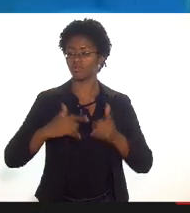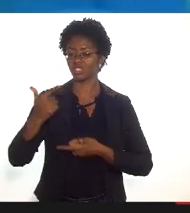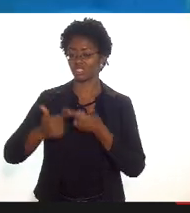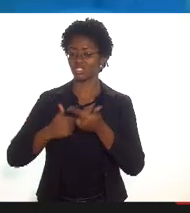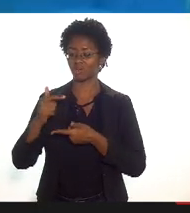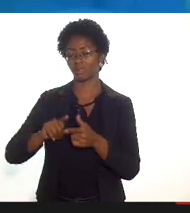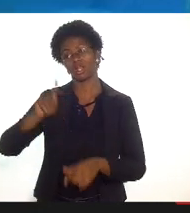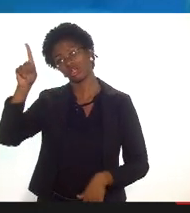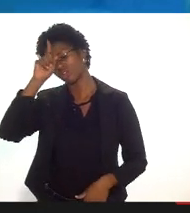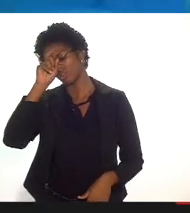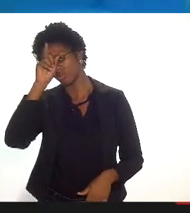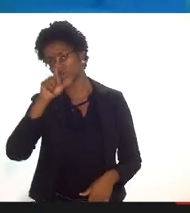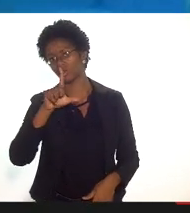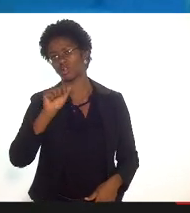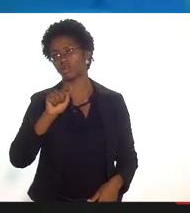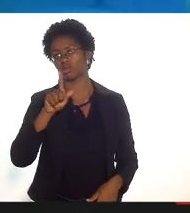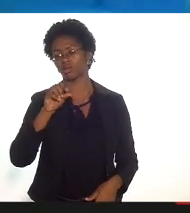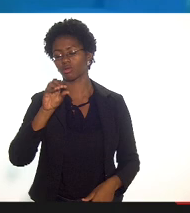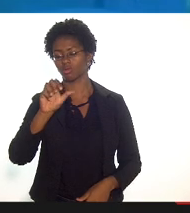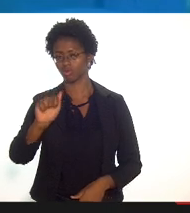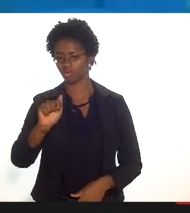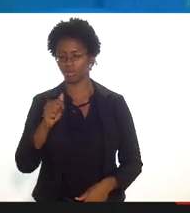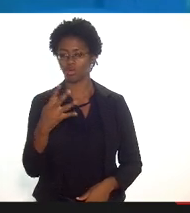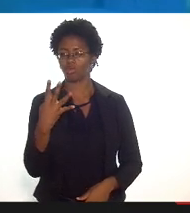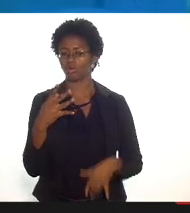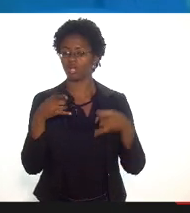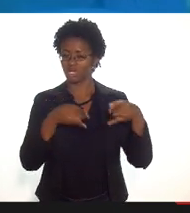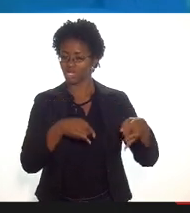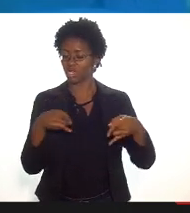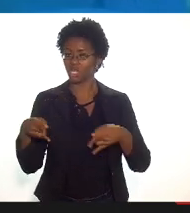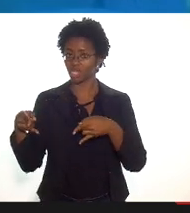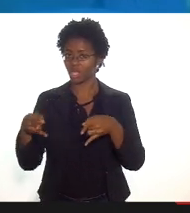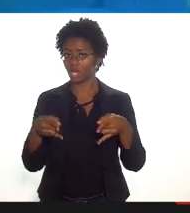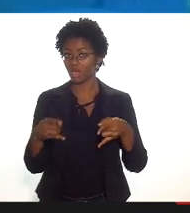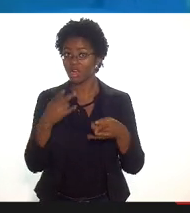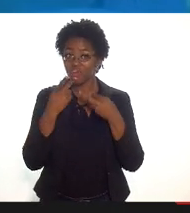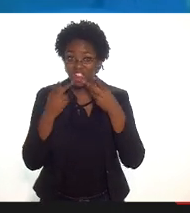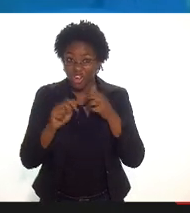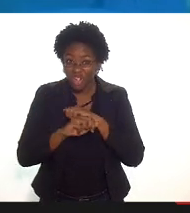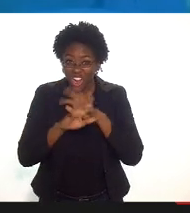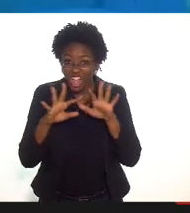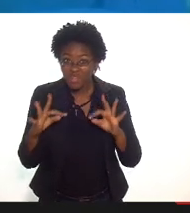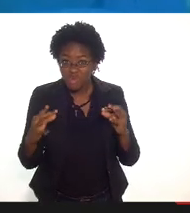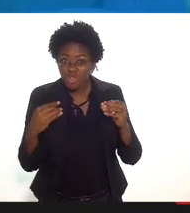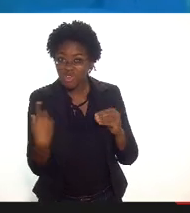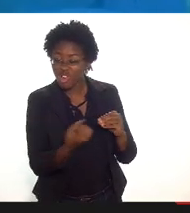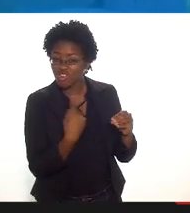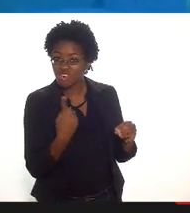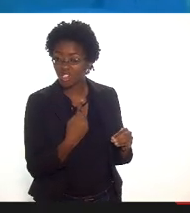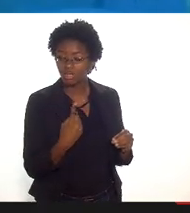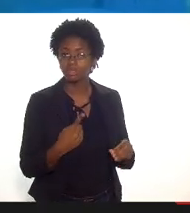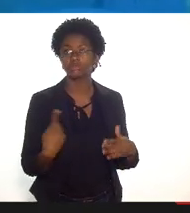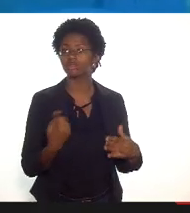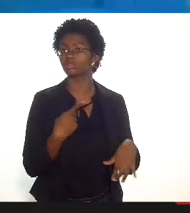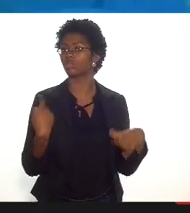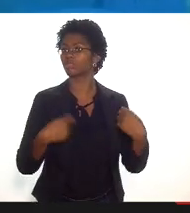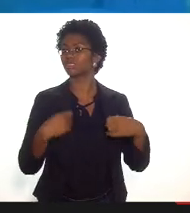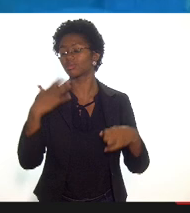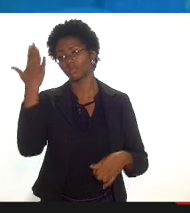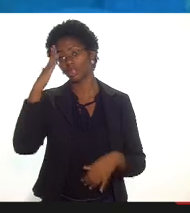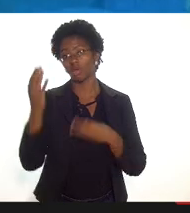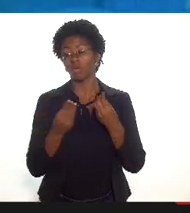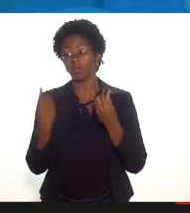da Lagoa com um número em torno de 40 leitos. Falou muito claro isso aí para todos nós. Nós é que precisamos entender como é que nós vamos combater